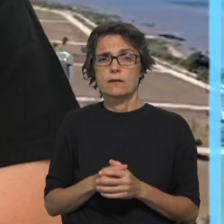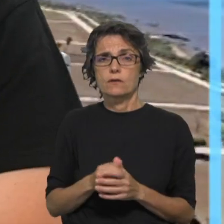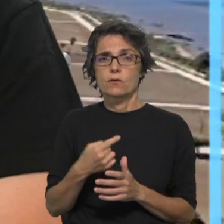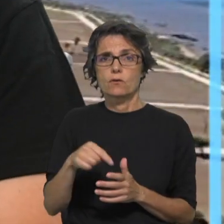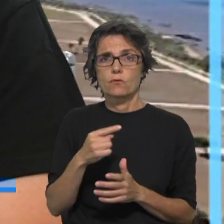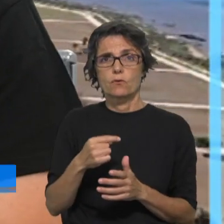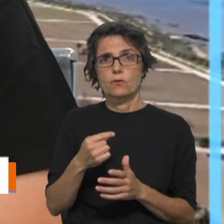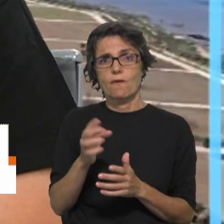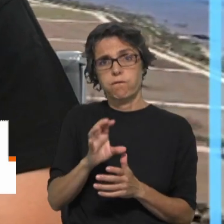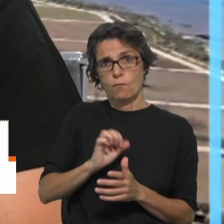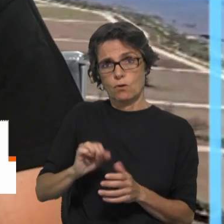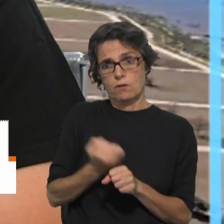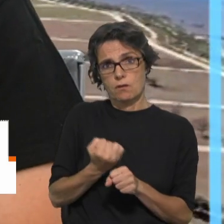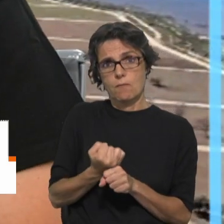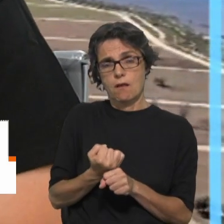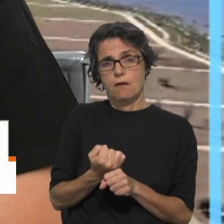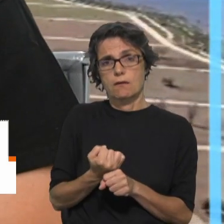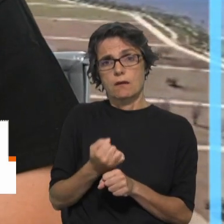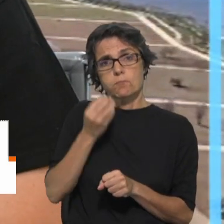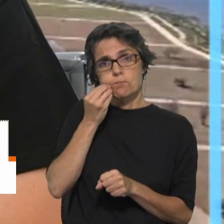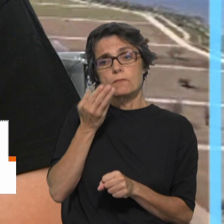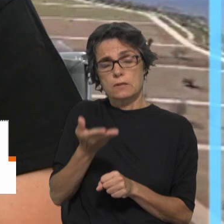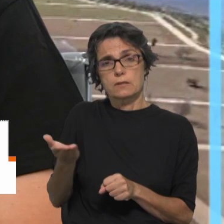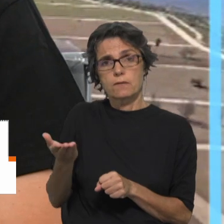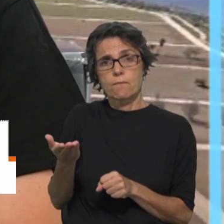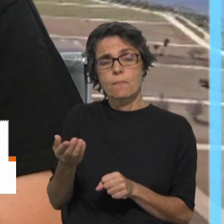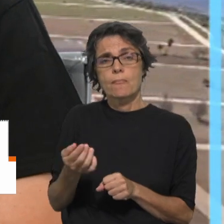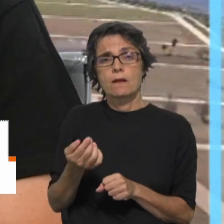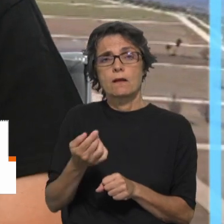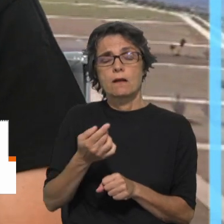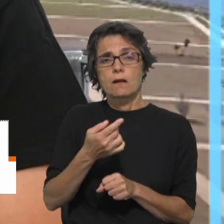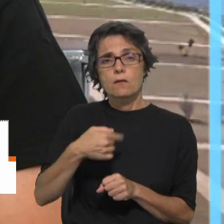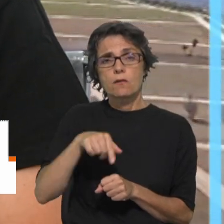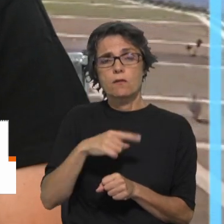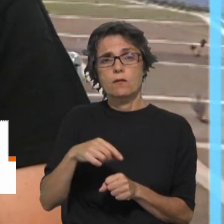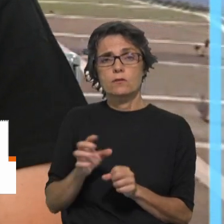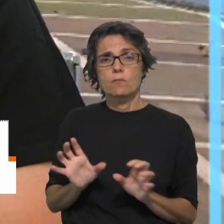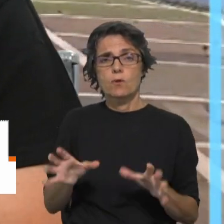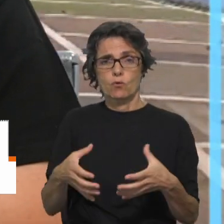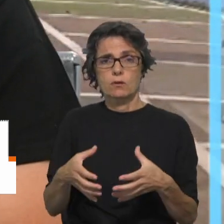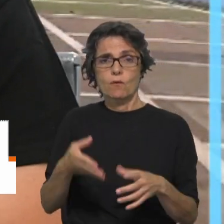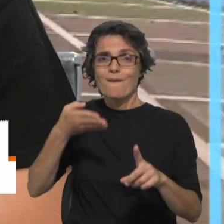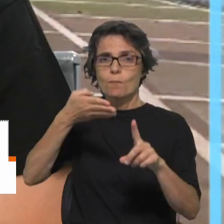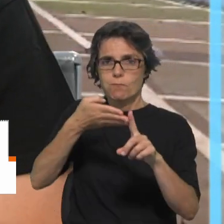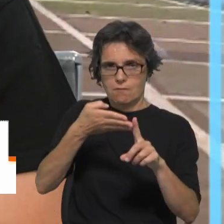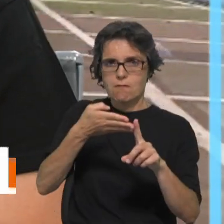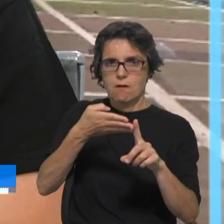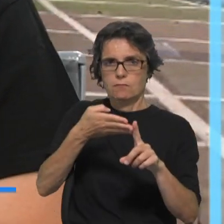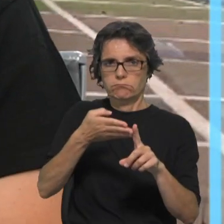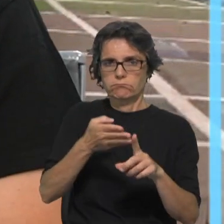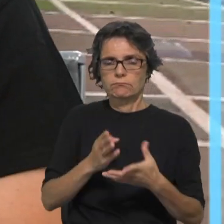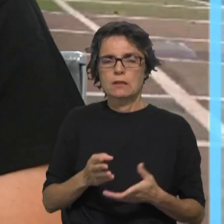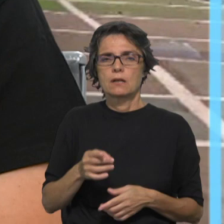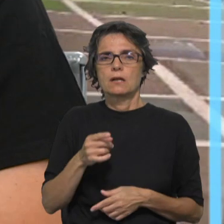carisma, no nosso gênesis de ser espiritano. O facto de sermos também uma congregação missionária por si só.